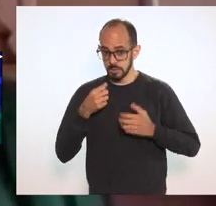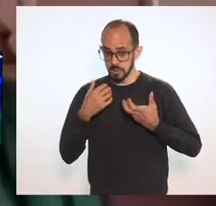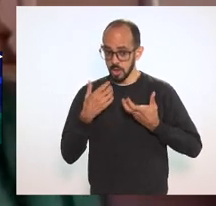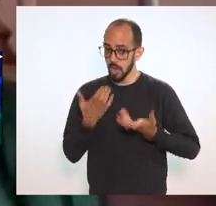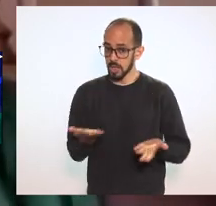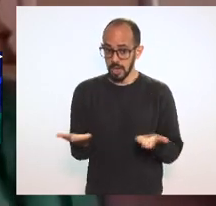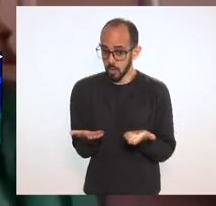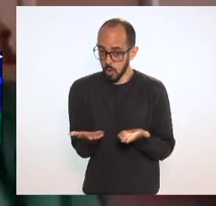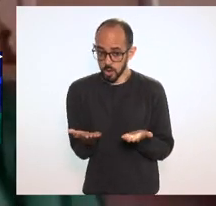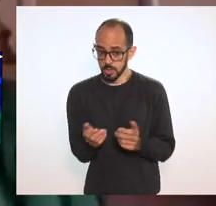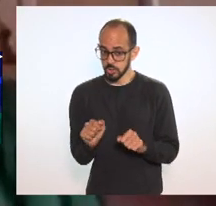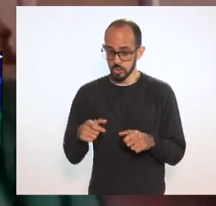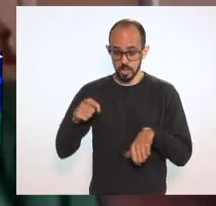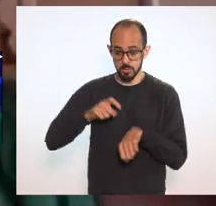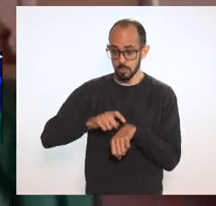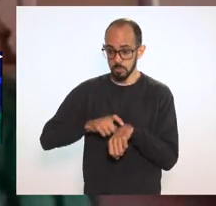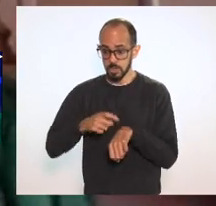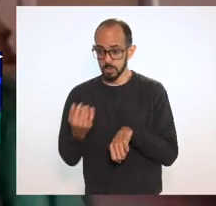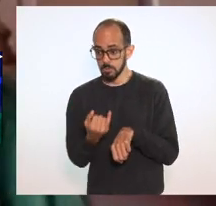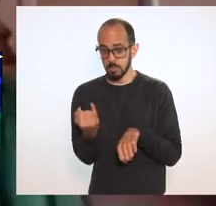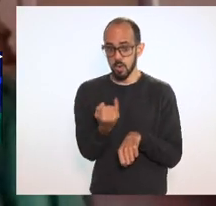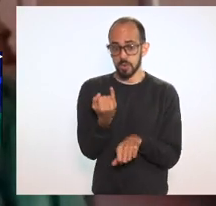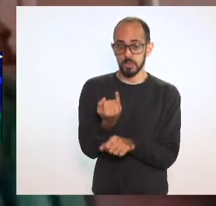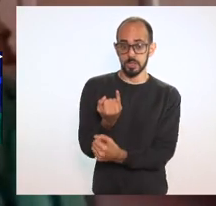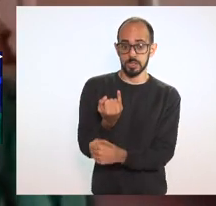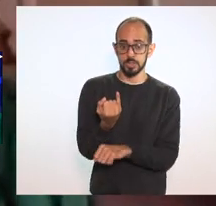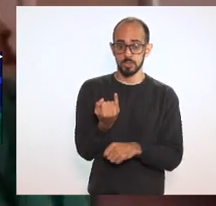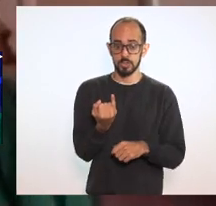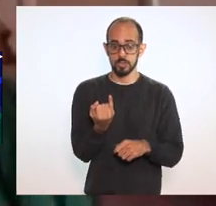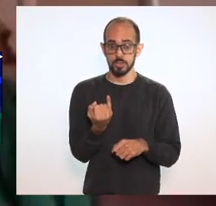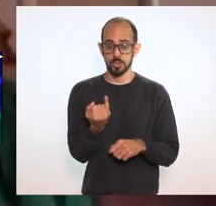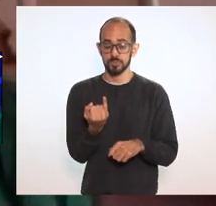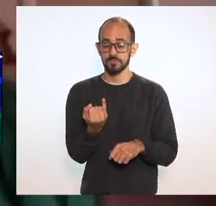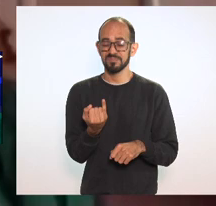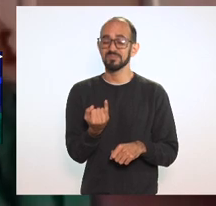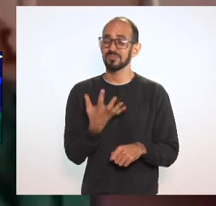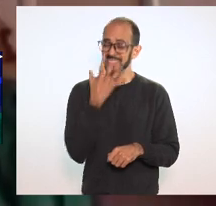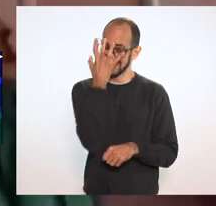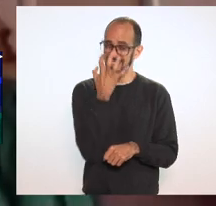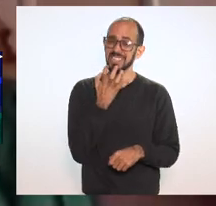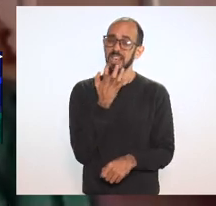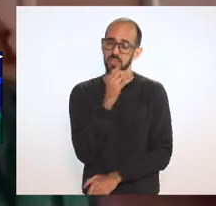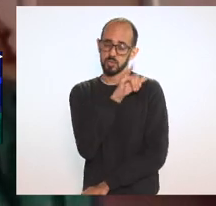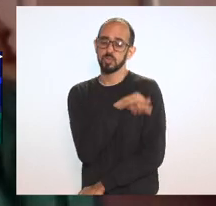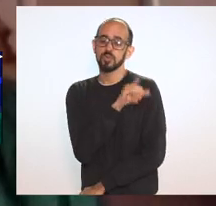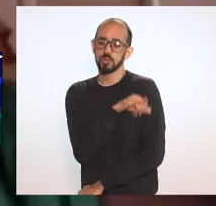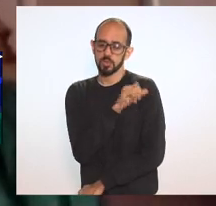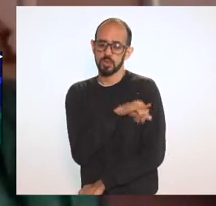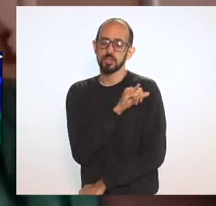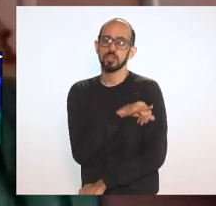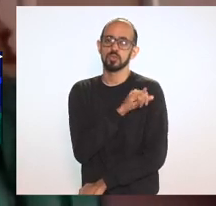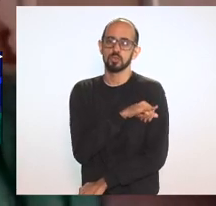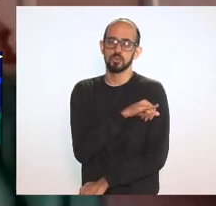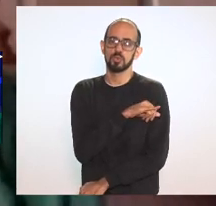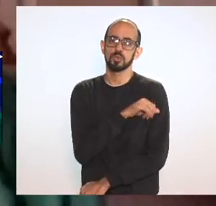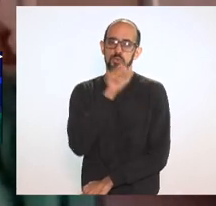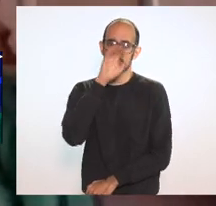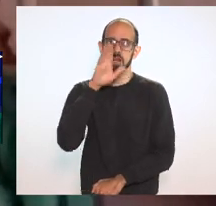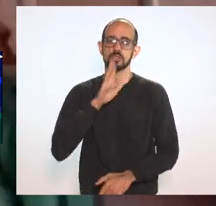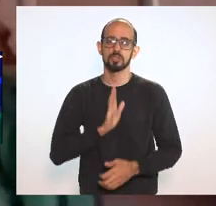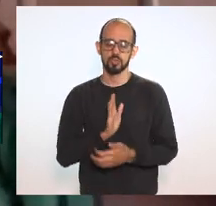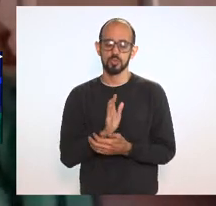nós chegamos um ponto de inflexão importante num dos momentos mais dramáticos do Estado do Rio de Janeiro do Brasil